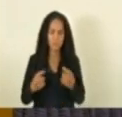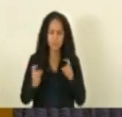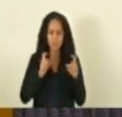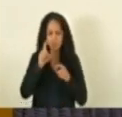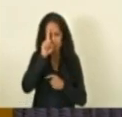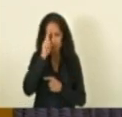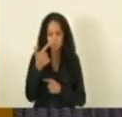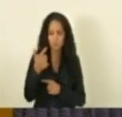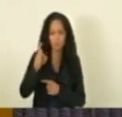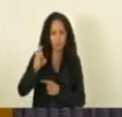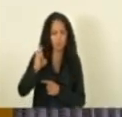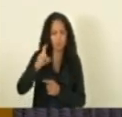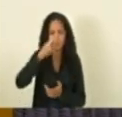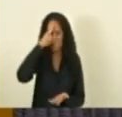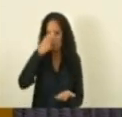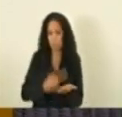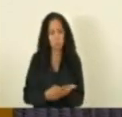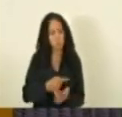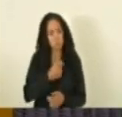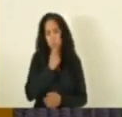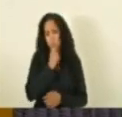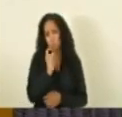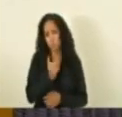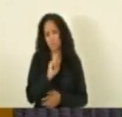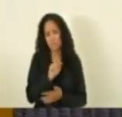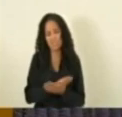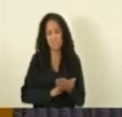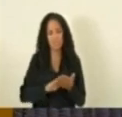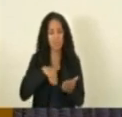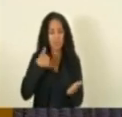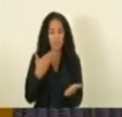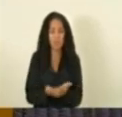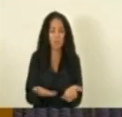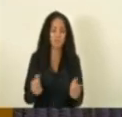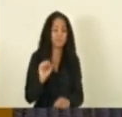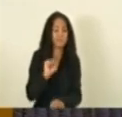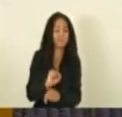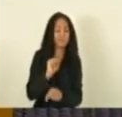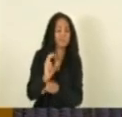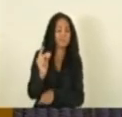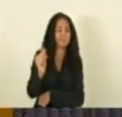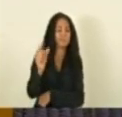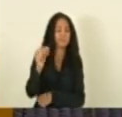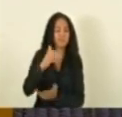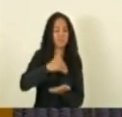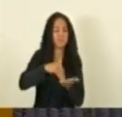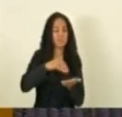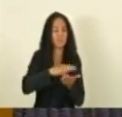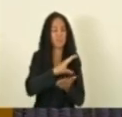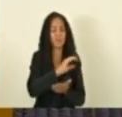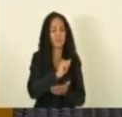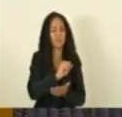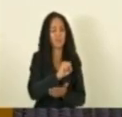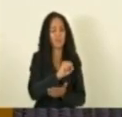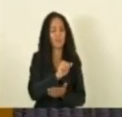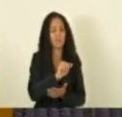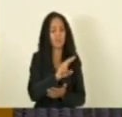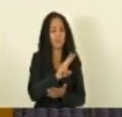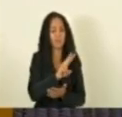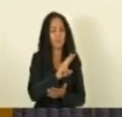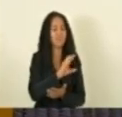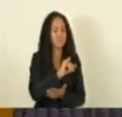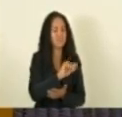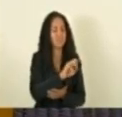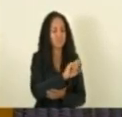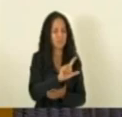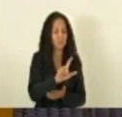no dia 25 não foi marcada. Até agora estou esperando a ligação do secretário da Casa Civil. Ontem